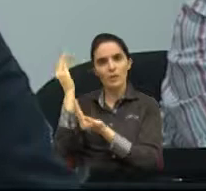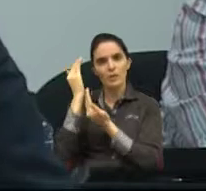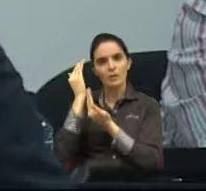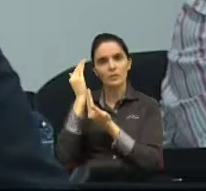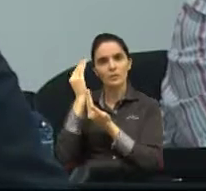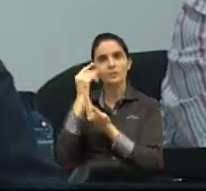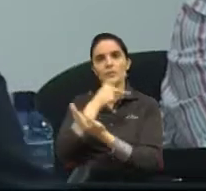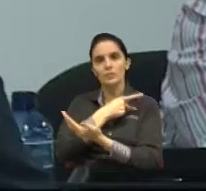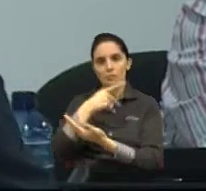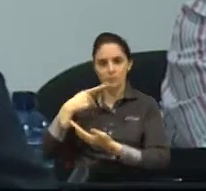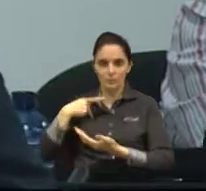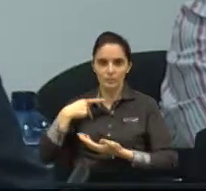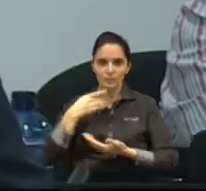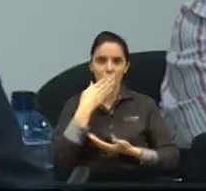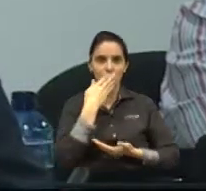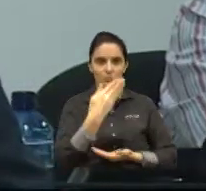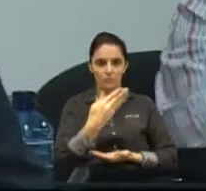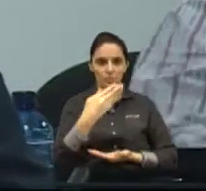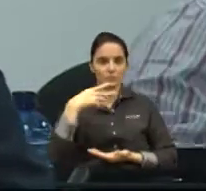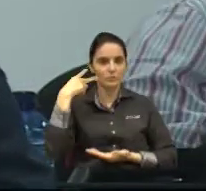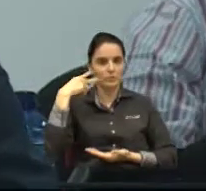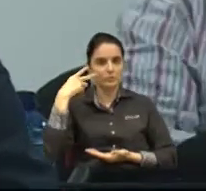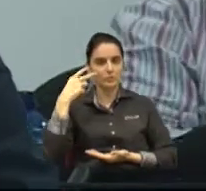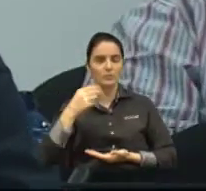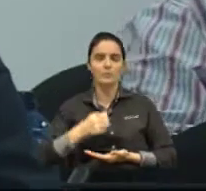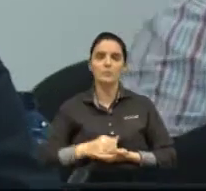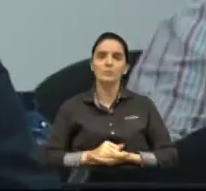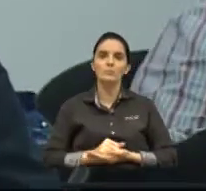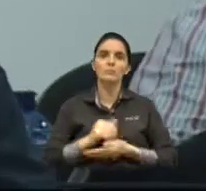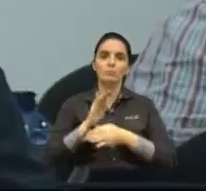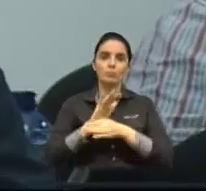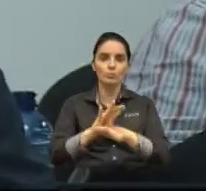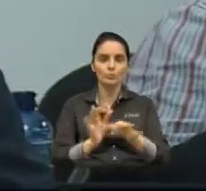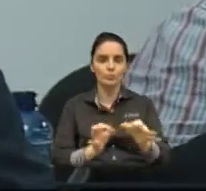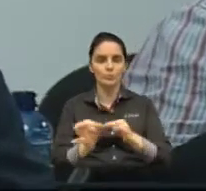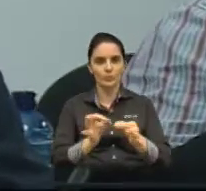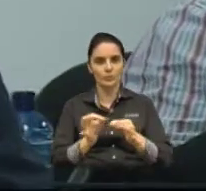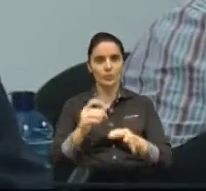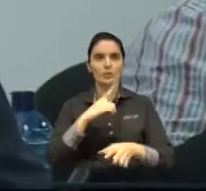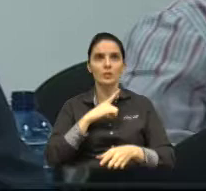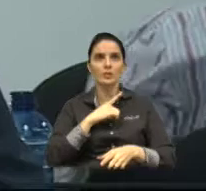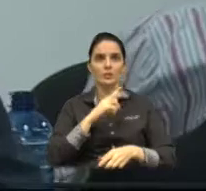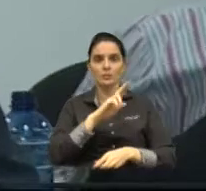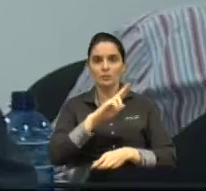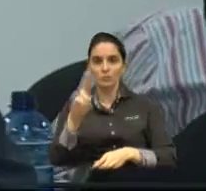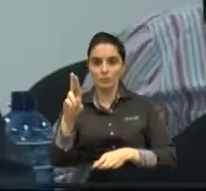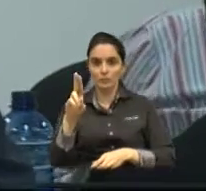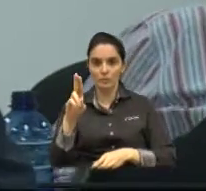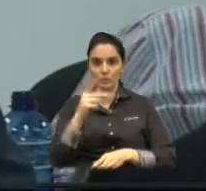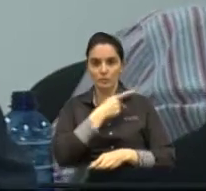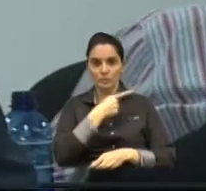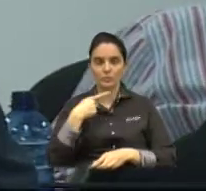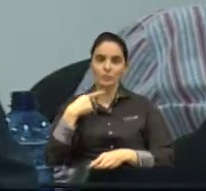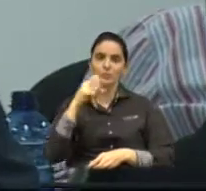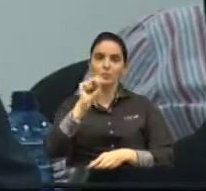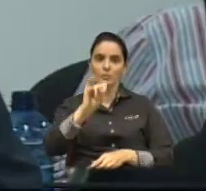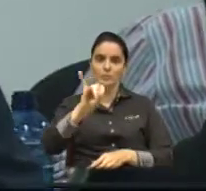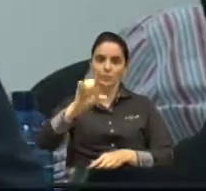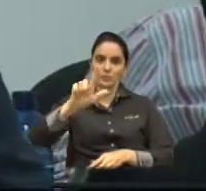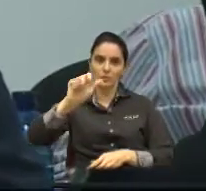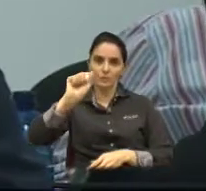ao projeto, que eu tenho certeza que, tendo o nome do pastor Silas gravados na